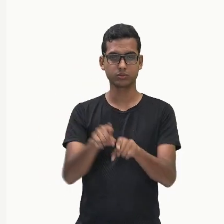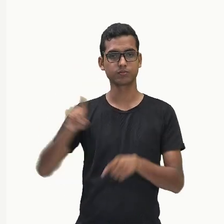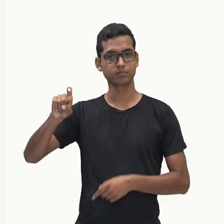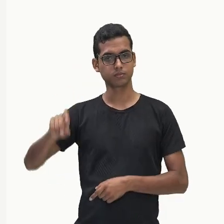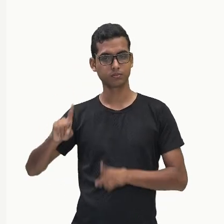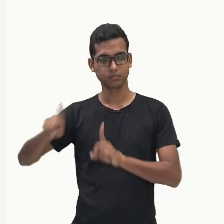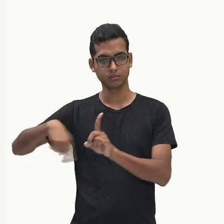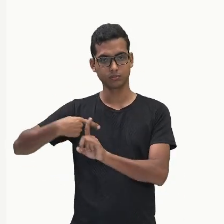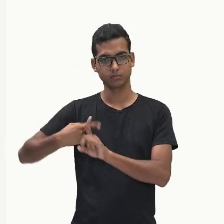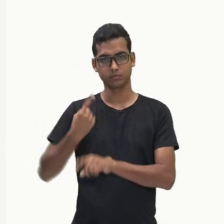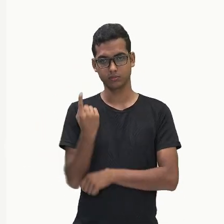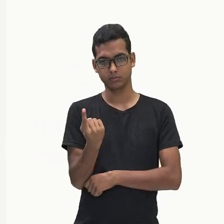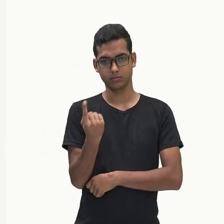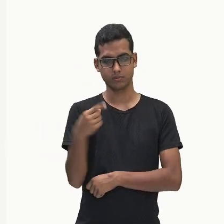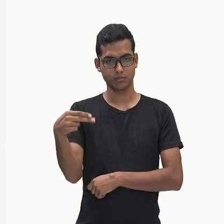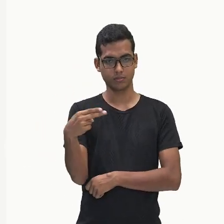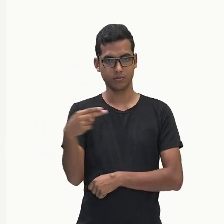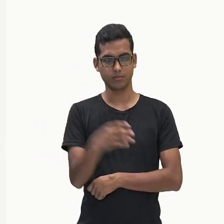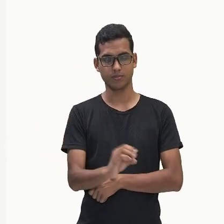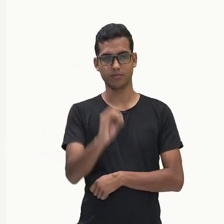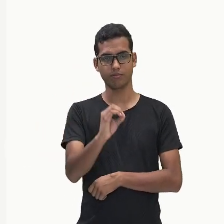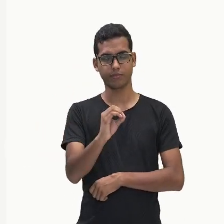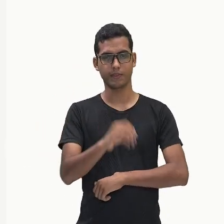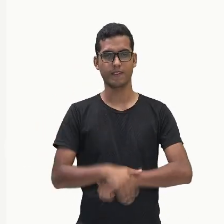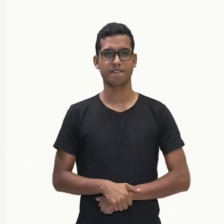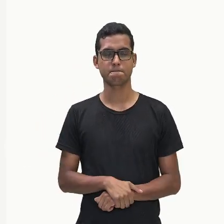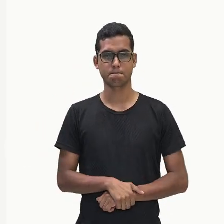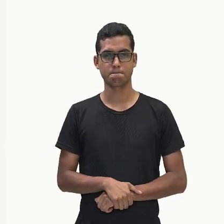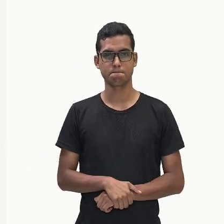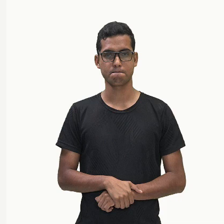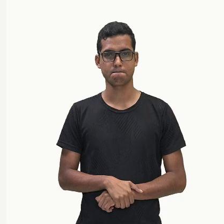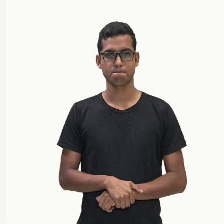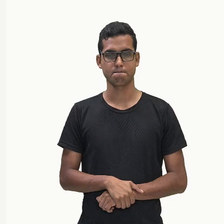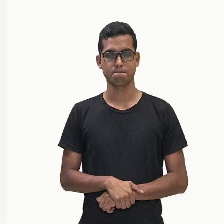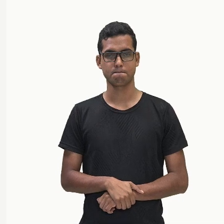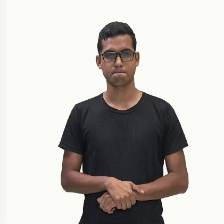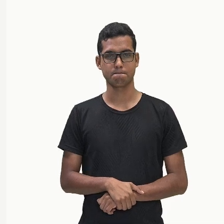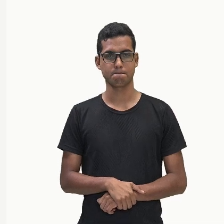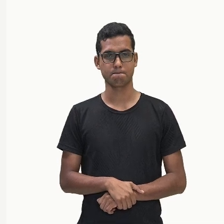1 igual a 0. Vai sair daqui, ó. Tá?